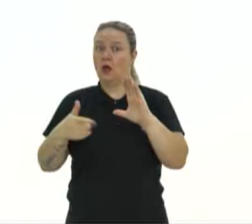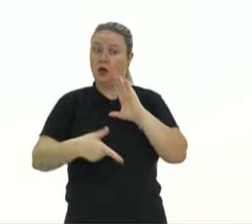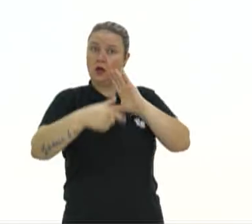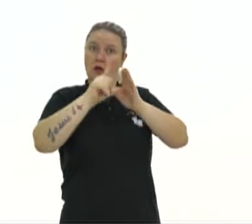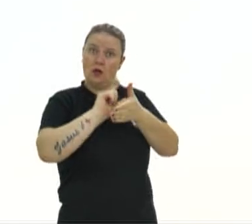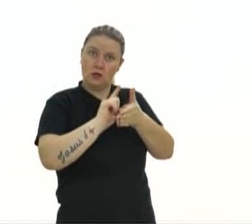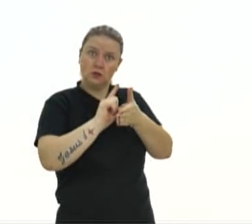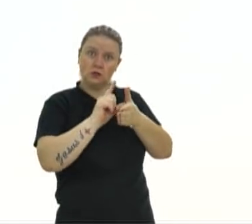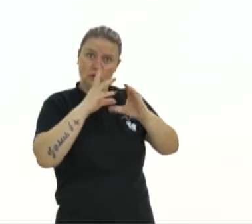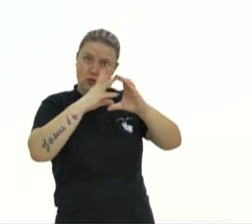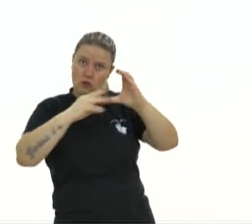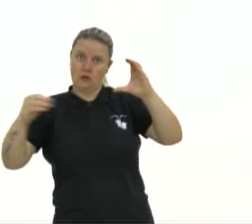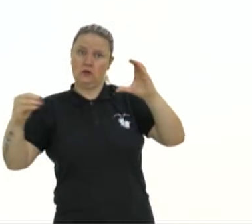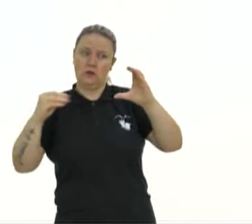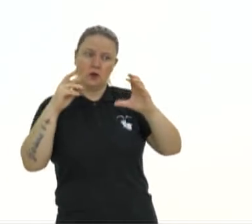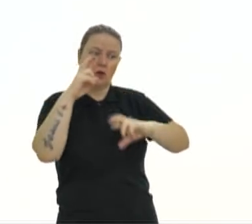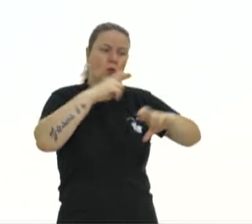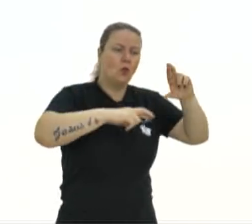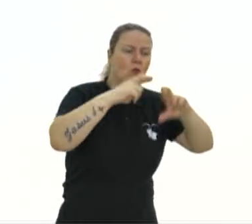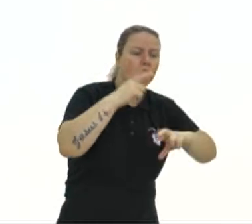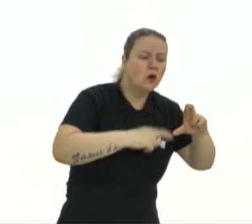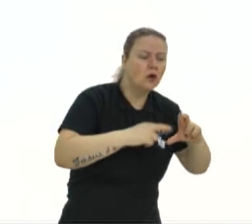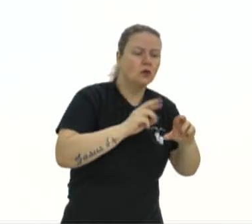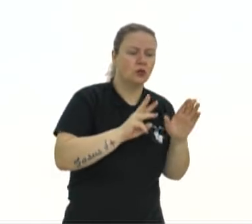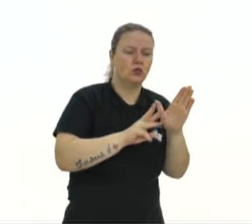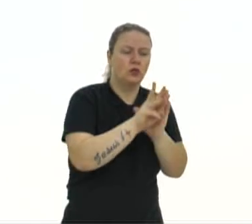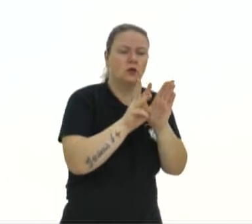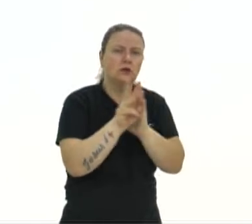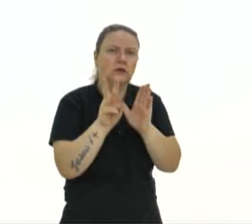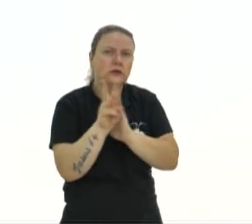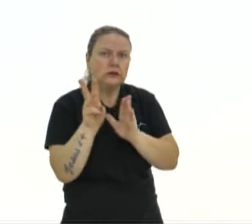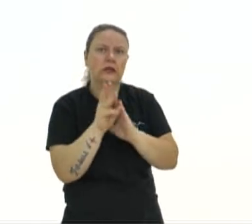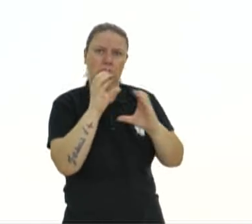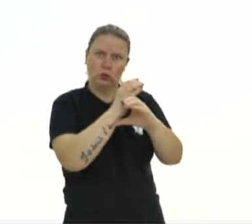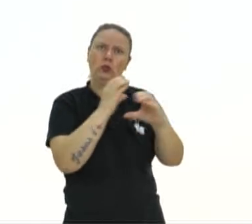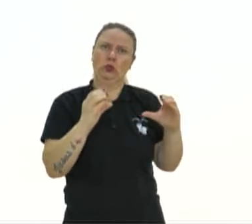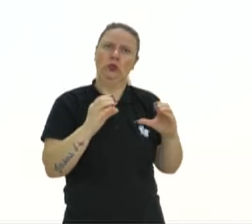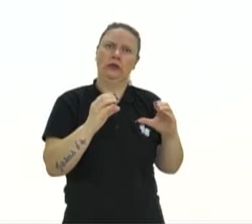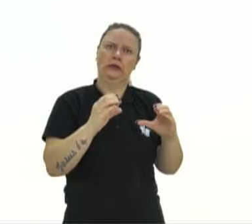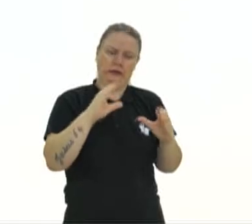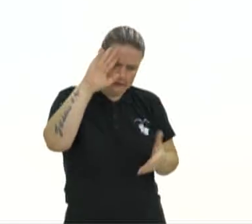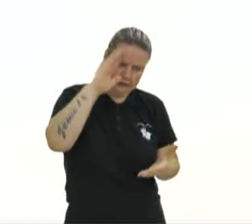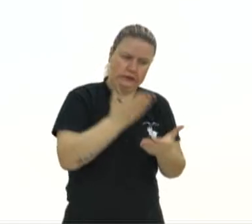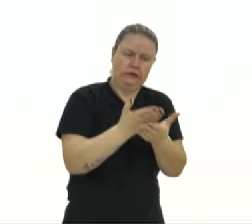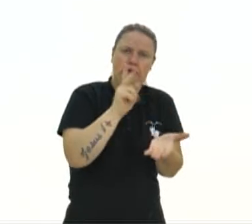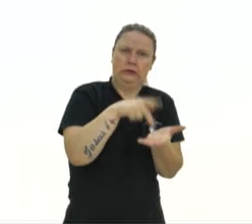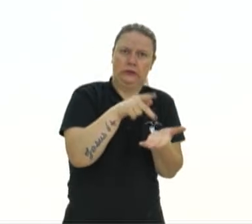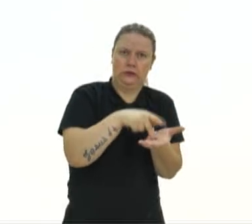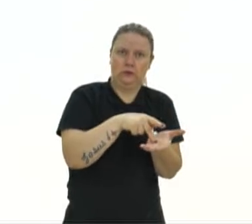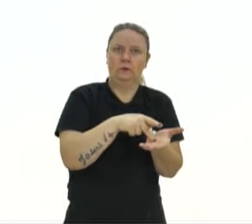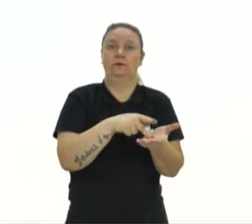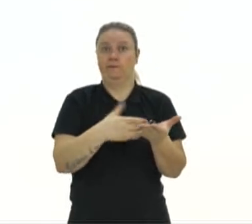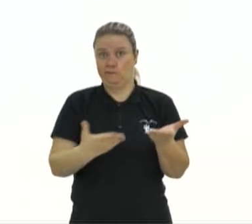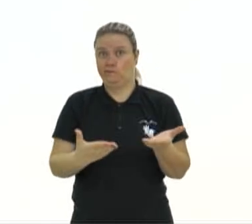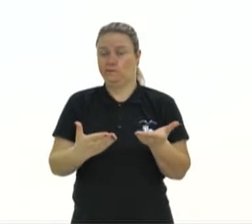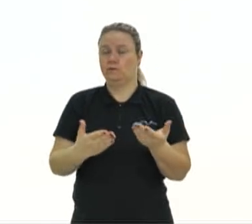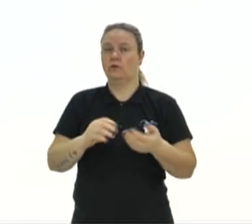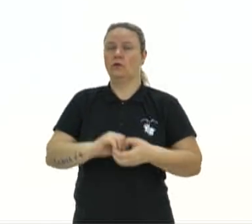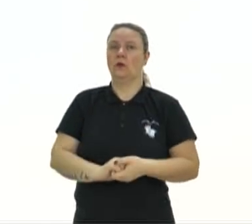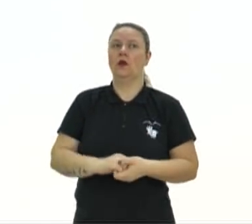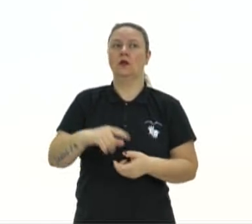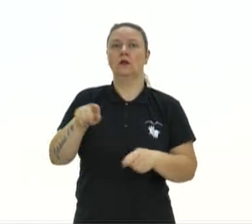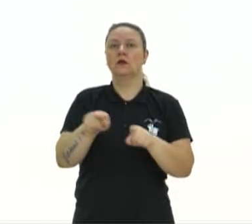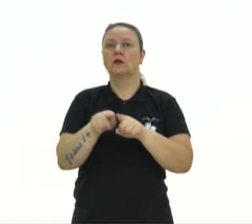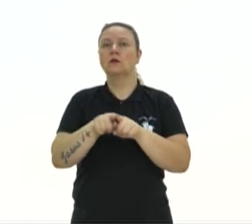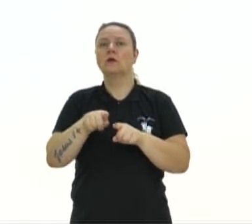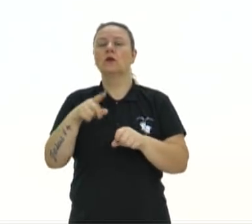Juliana Gragnani, da BBC News, em Londres, 14 de setembro de 2018. E temos o horário também que